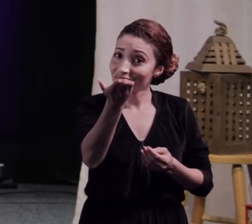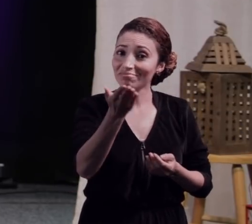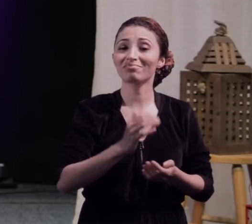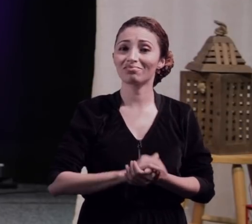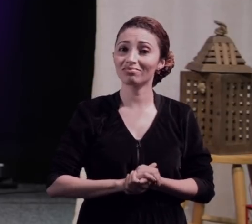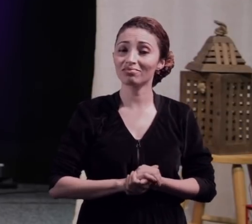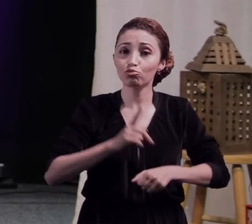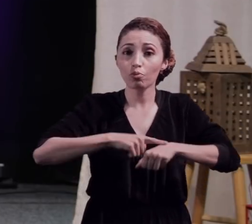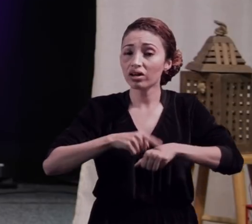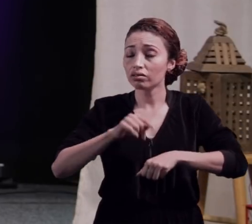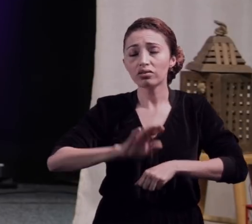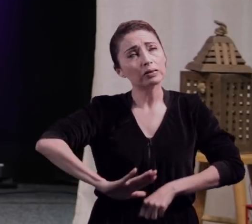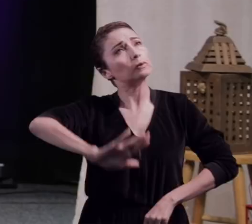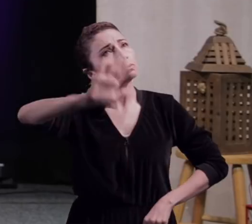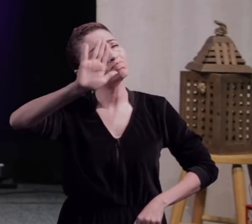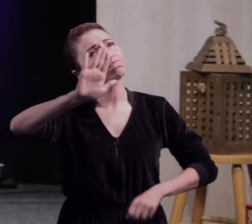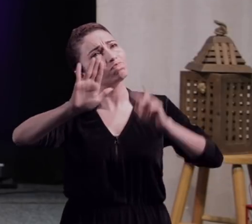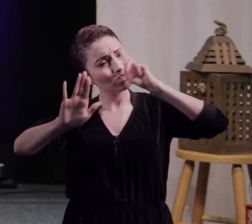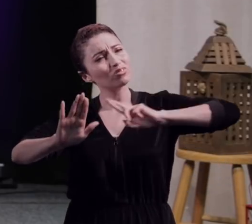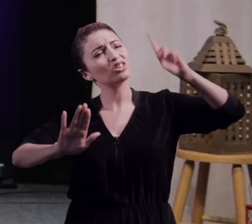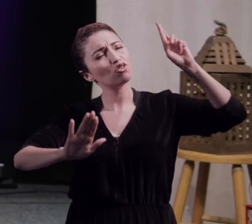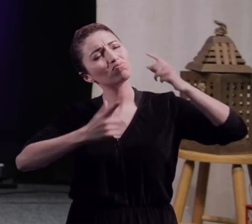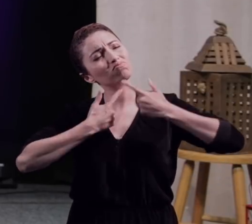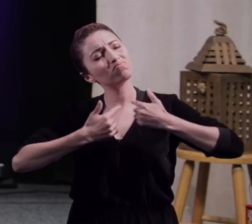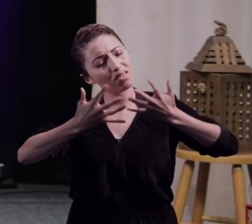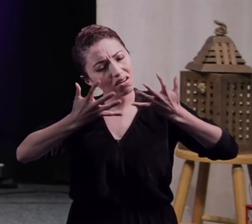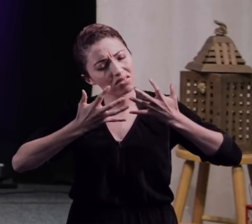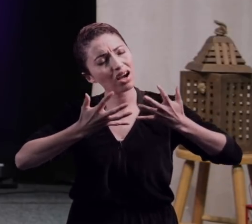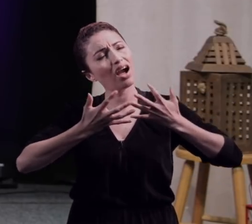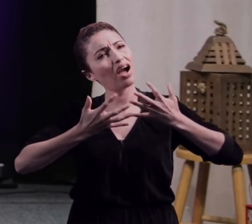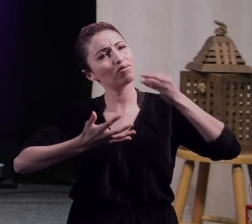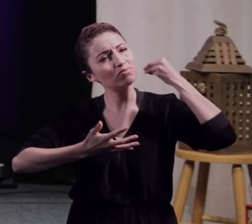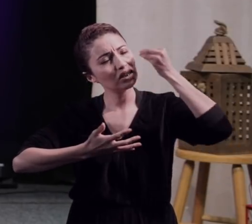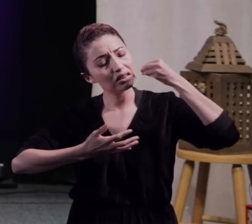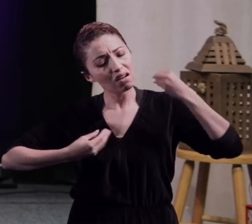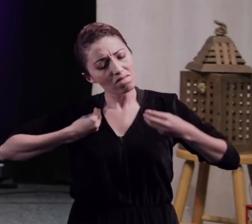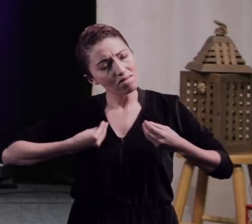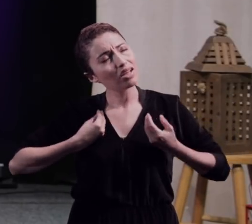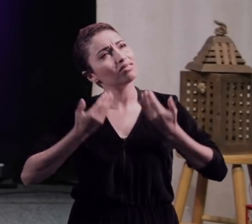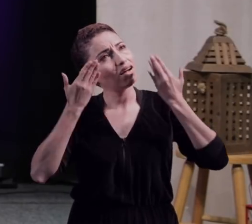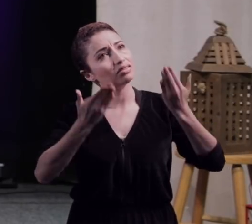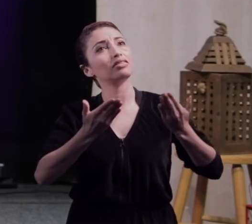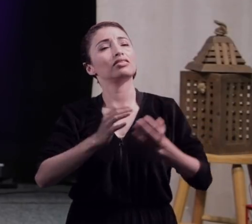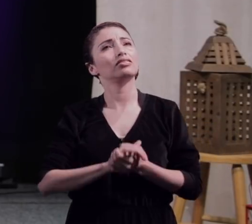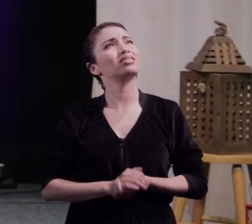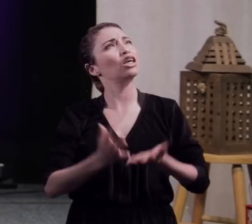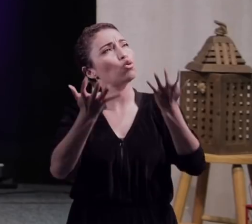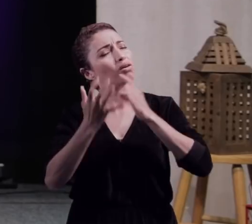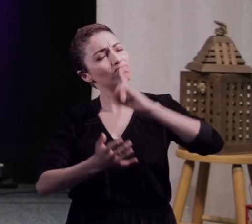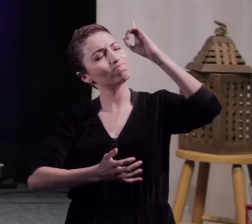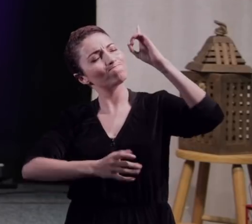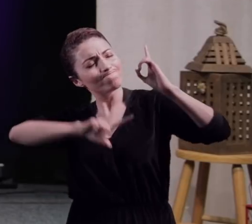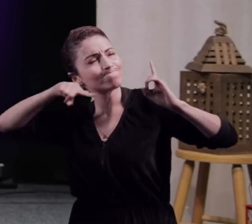que está ao seu alcance quando você diz: Senhor, eu quero experimentar essa vida.